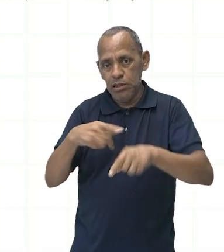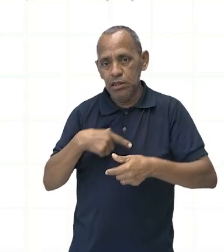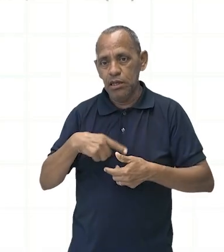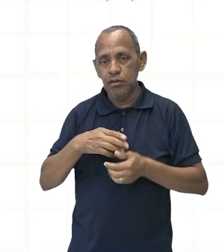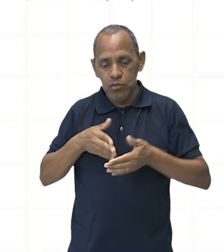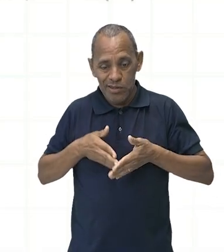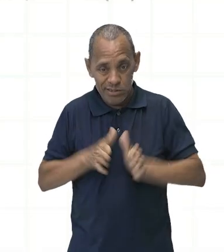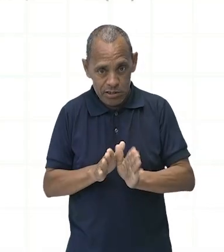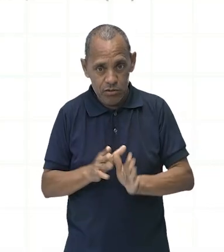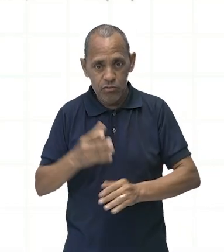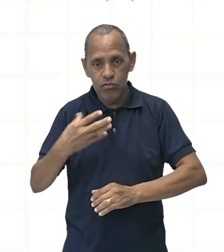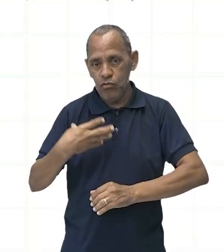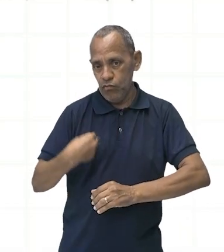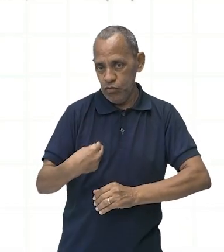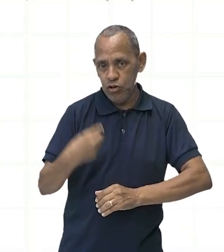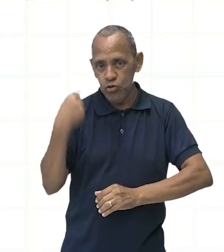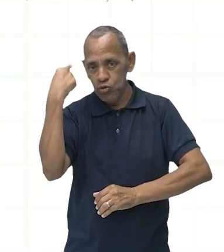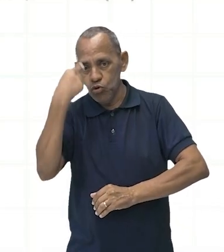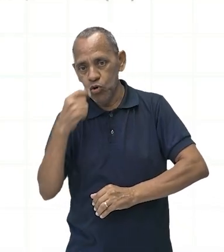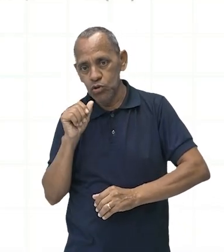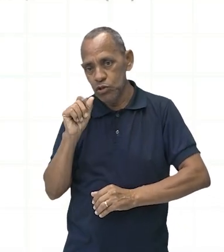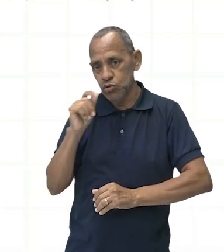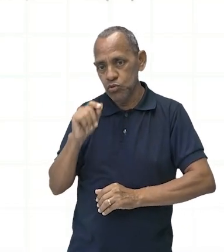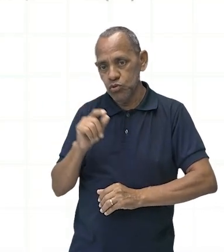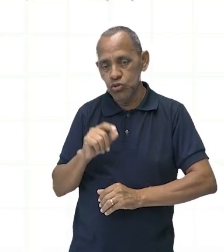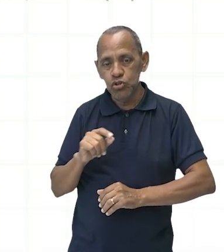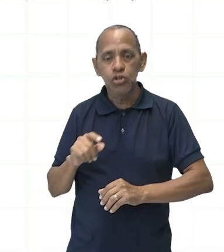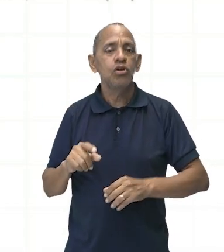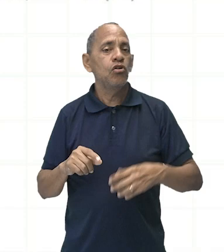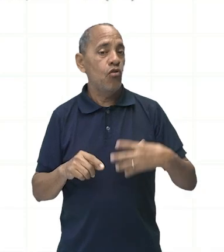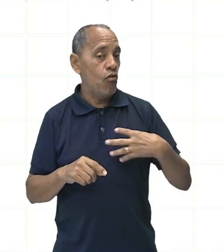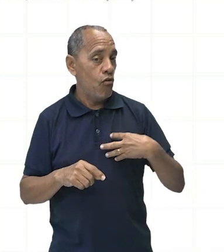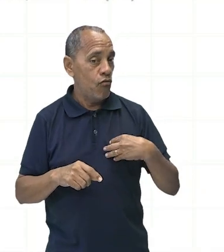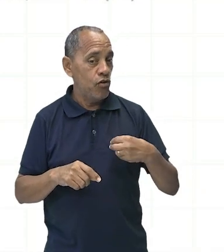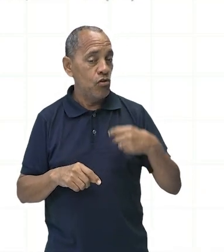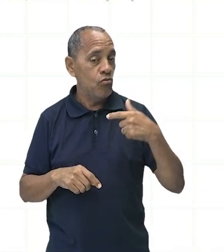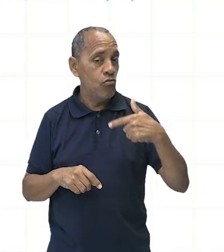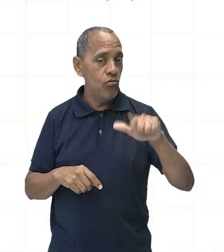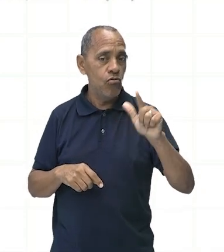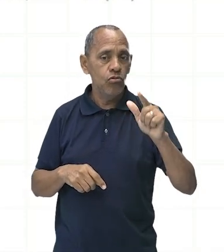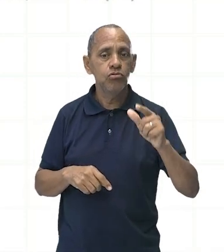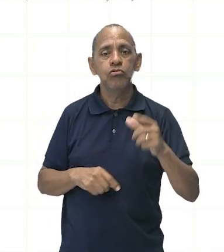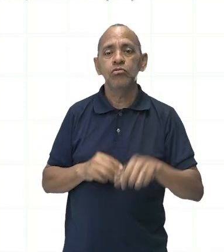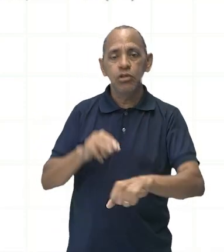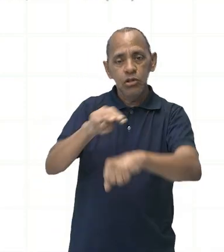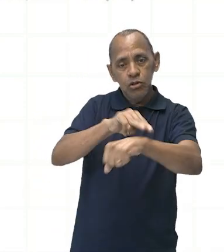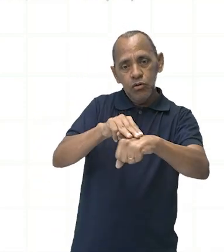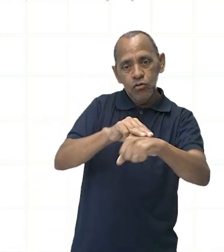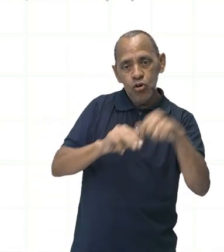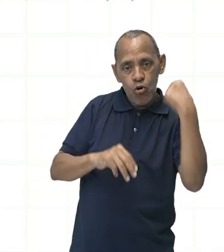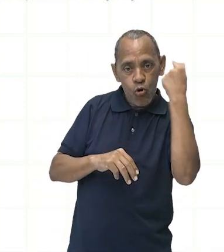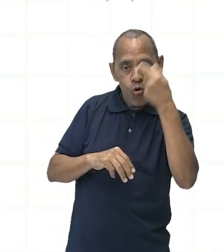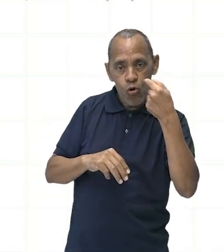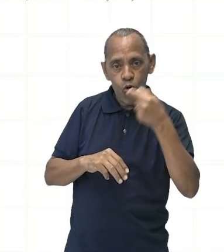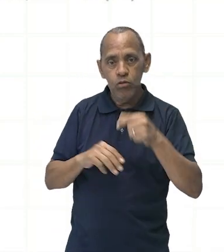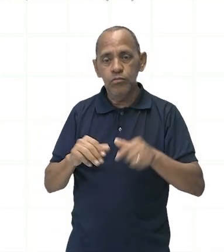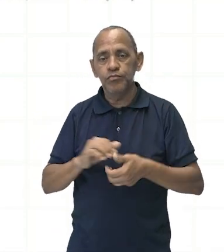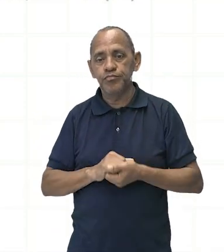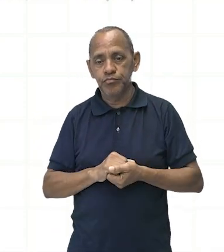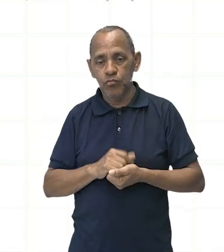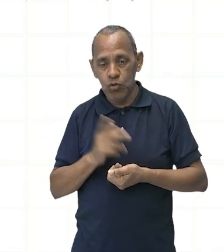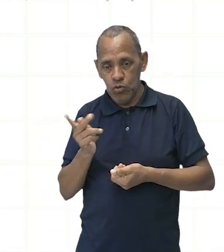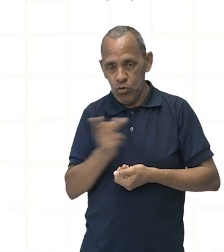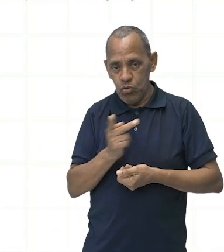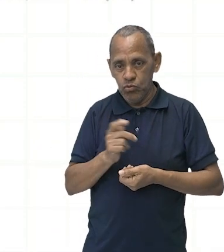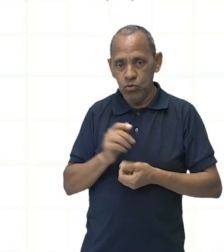um filho de olhos azuis e um filho de olhos castanhos heterozigoto. Por sua vez, esse filho, quando se